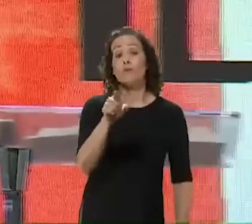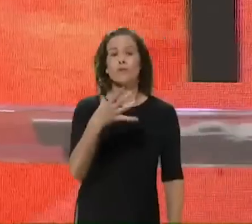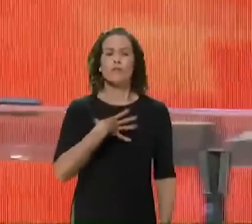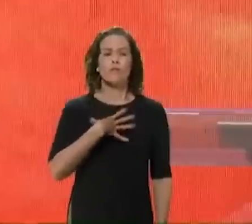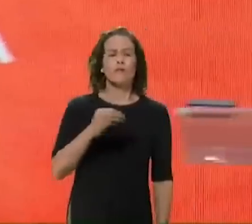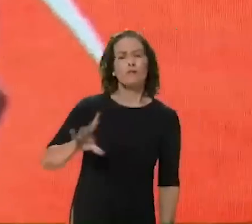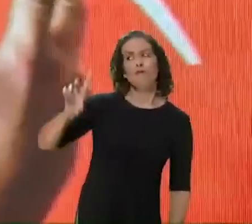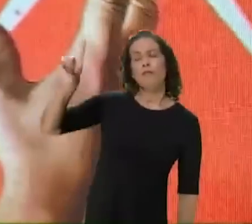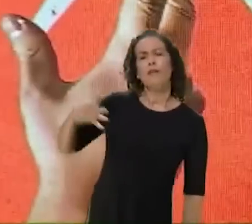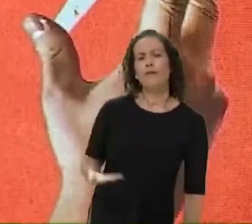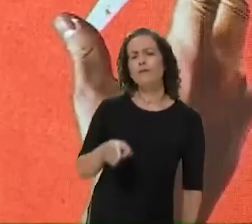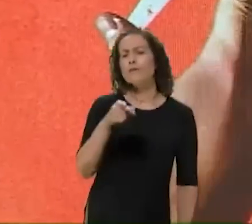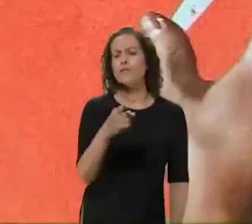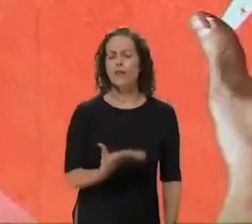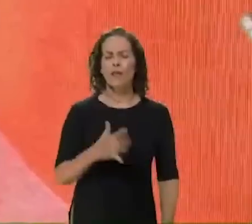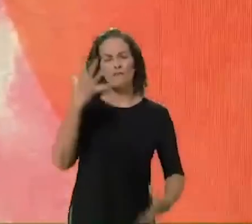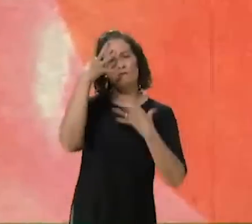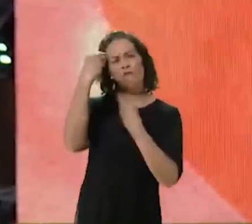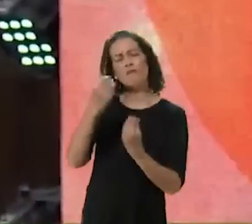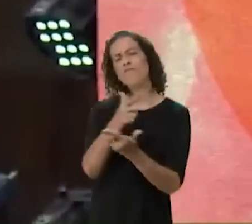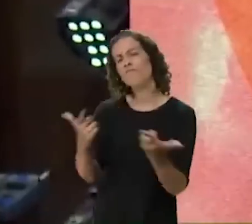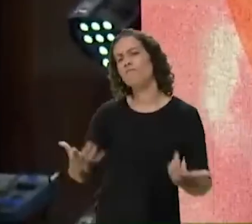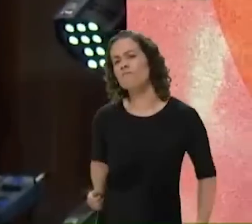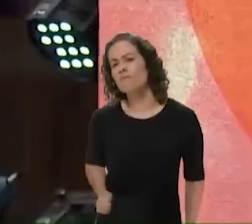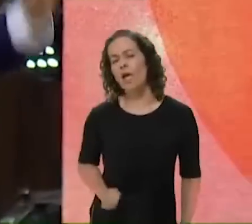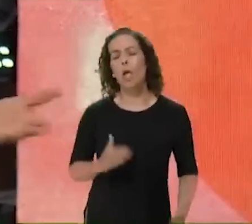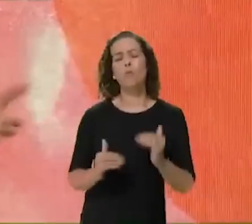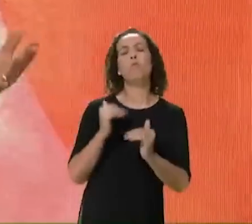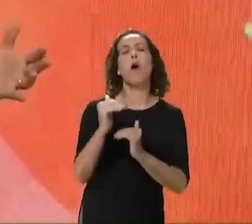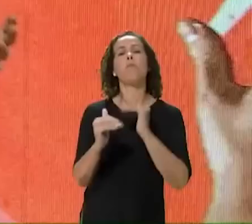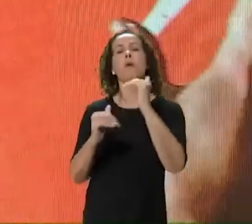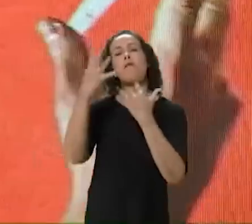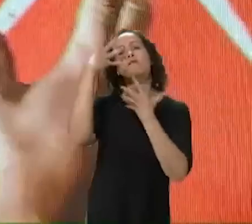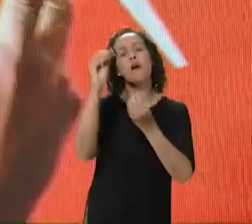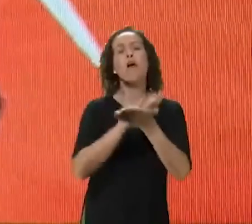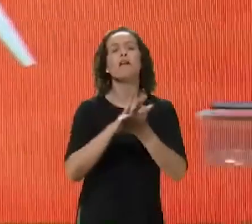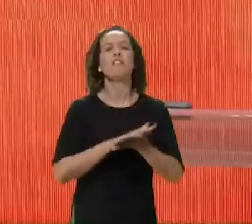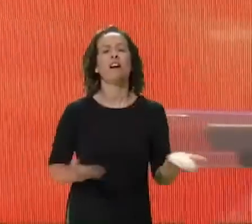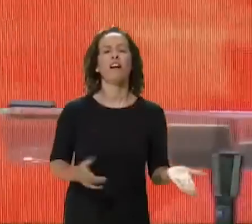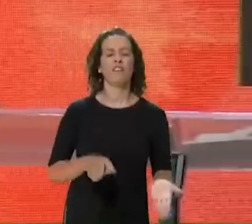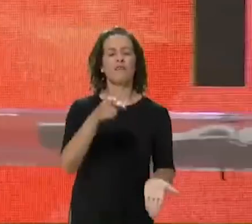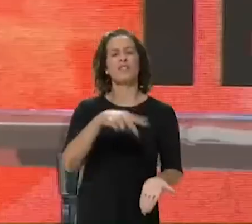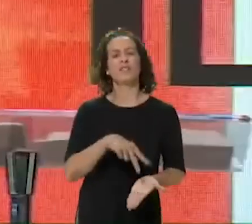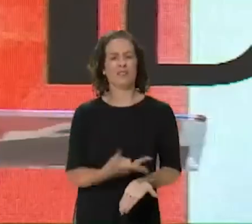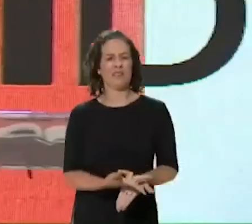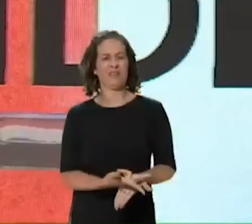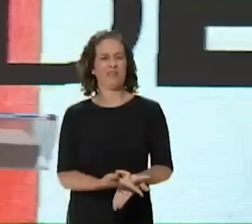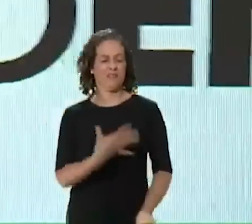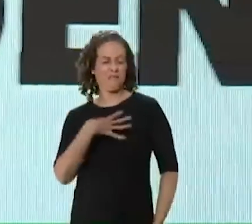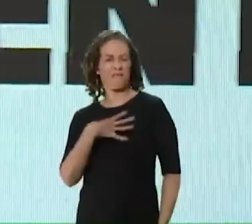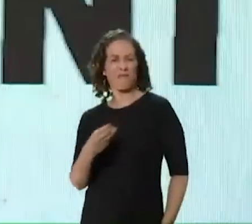fé? Você não tem história nenhuma de salto de fé. Você é uma pessoa... Você não é filho, você não é filho amado,